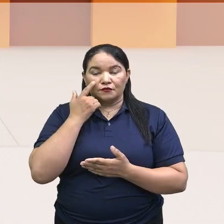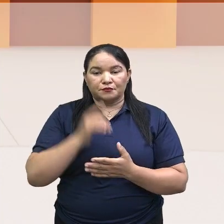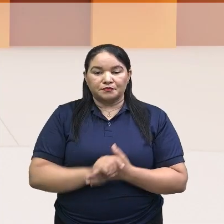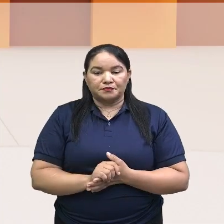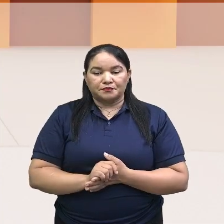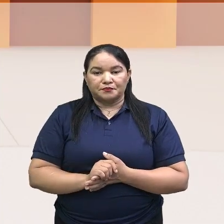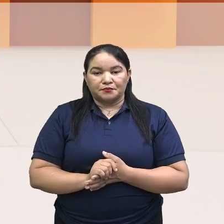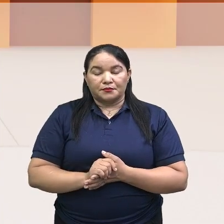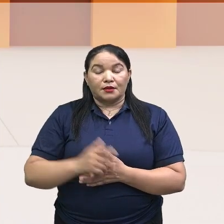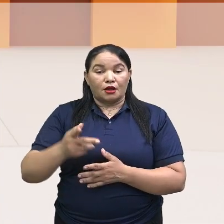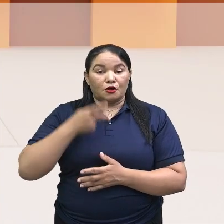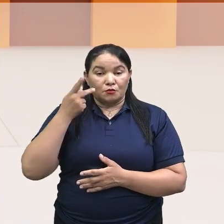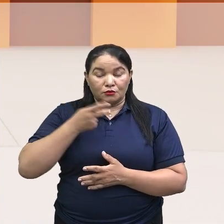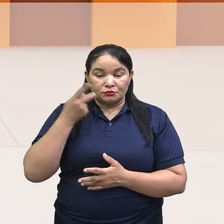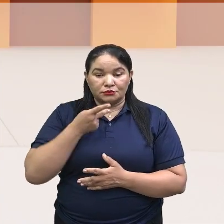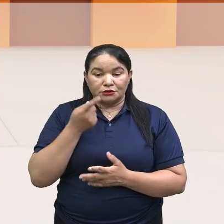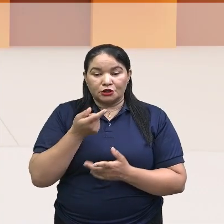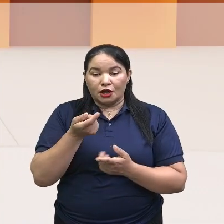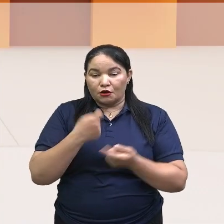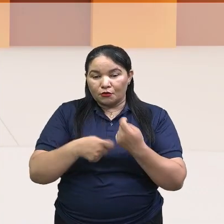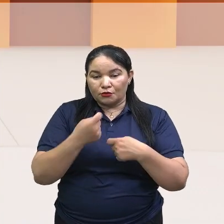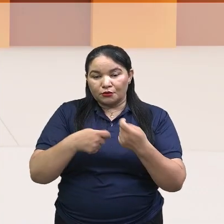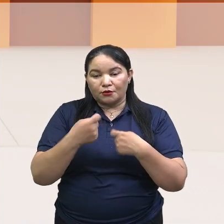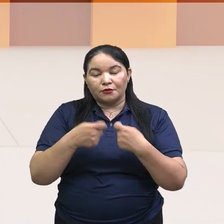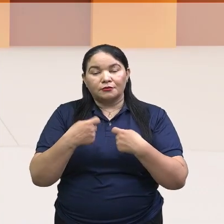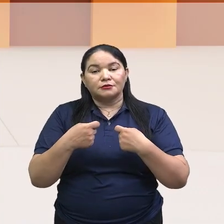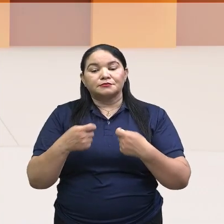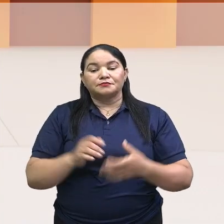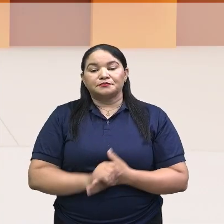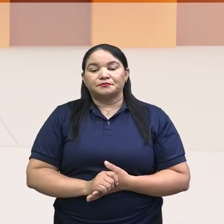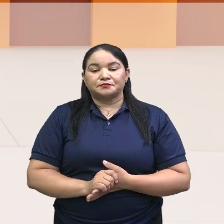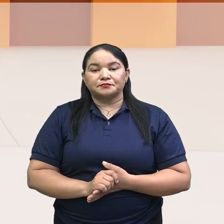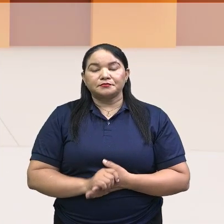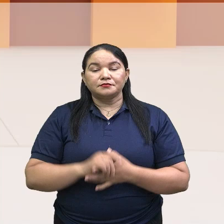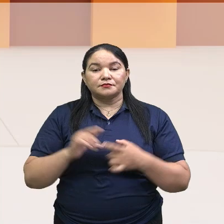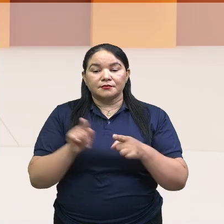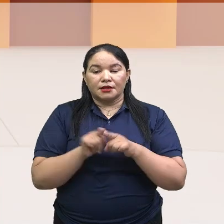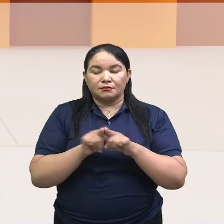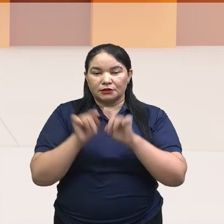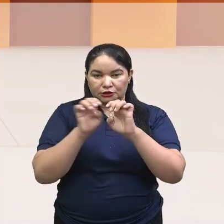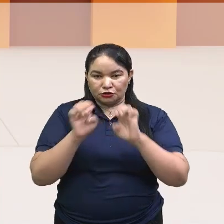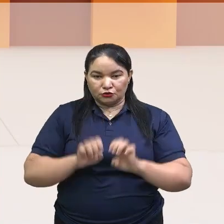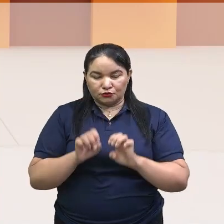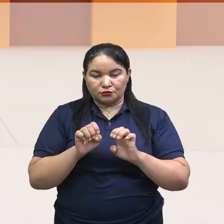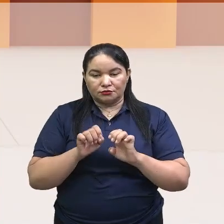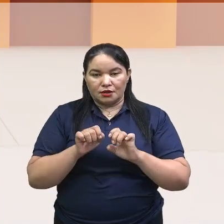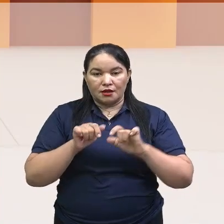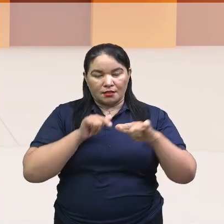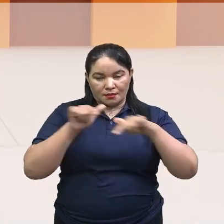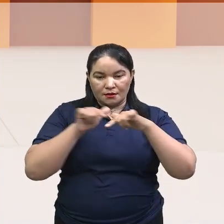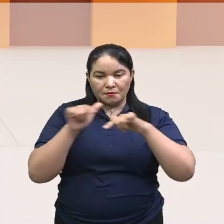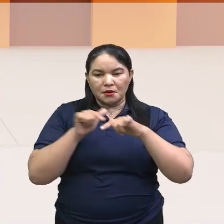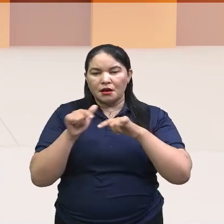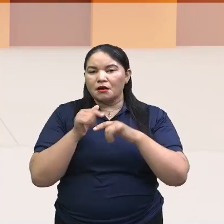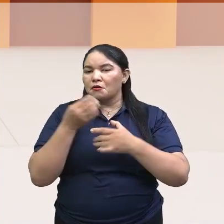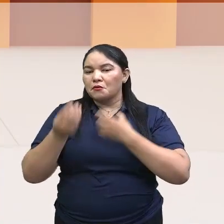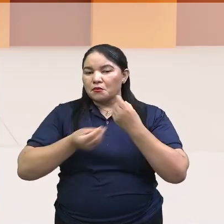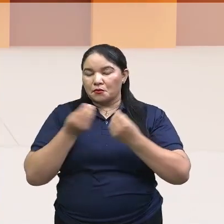políticas econômicas e a estrutura de mercado de trabalho, certo? Vamos lá,